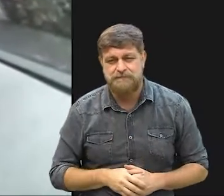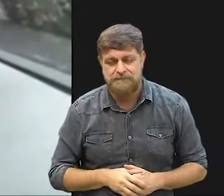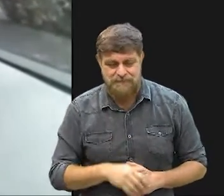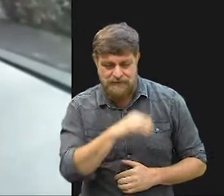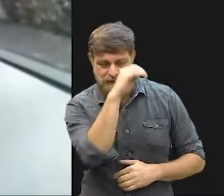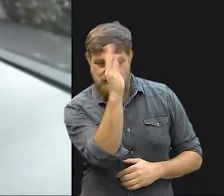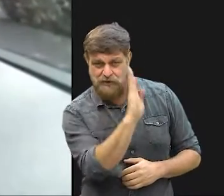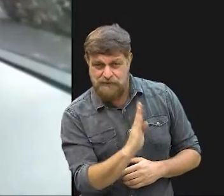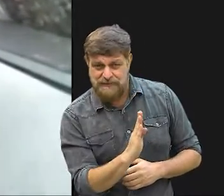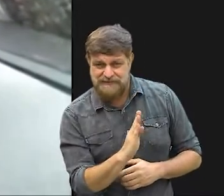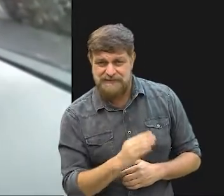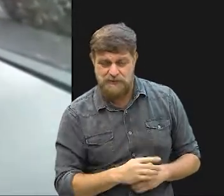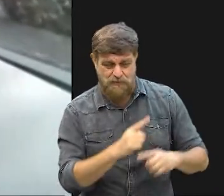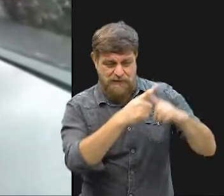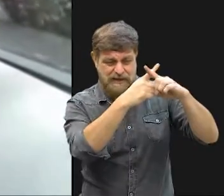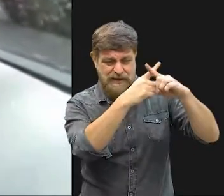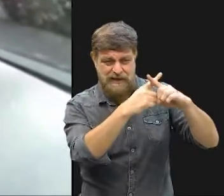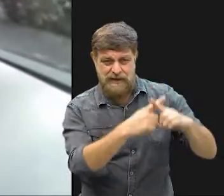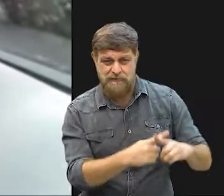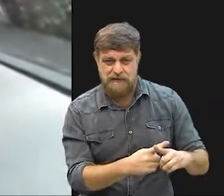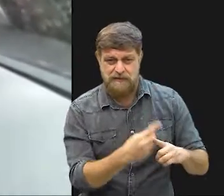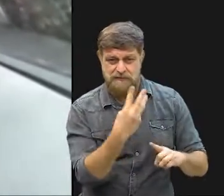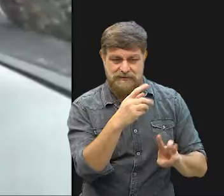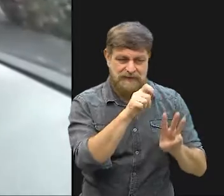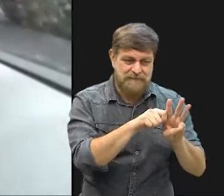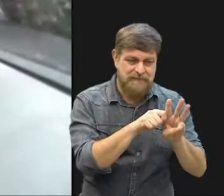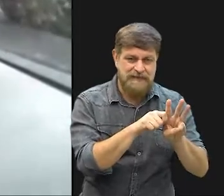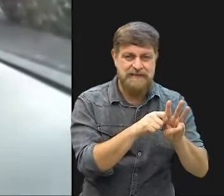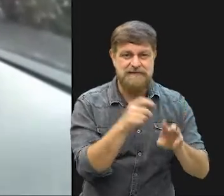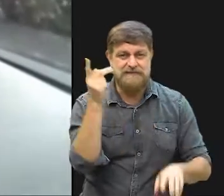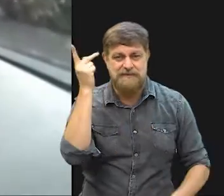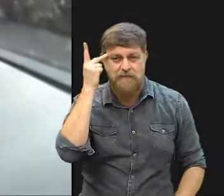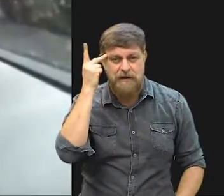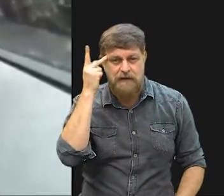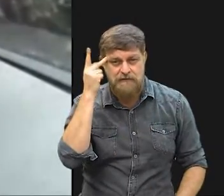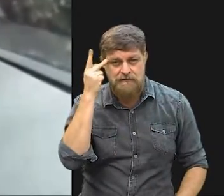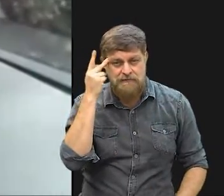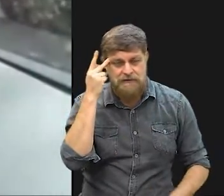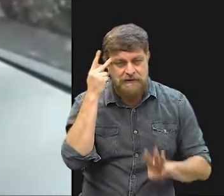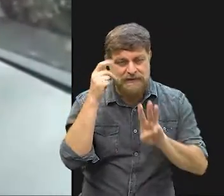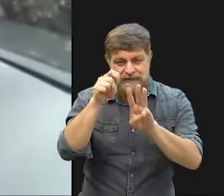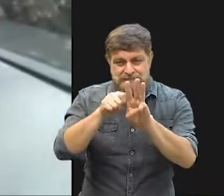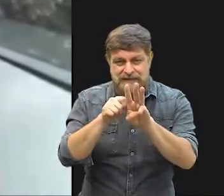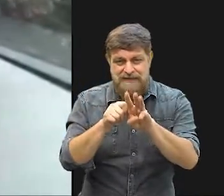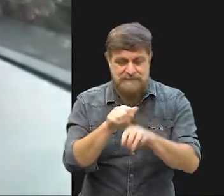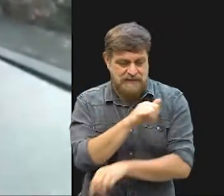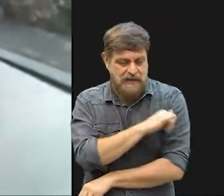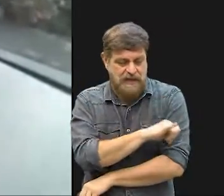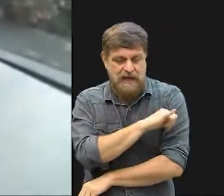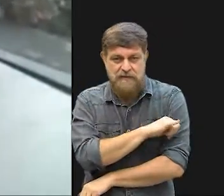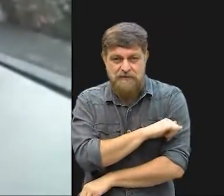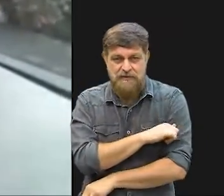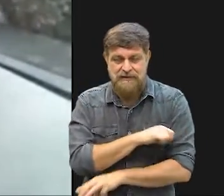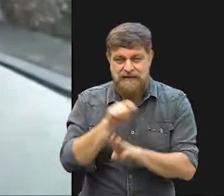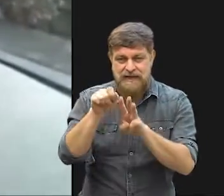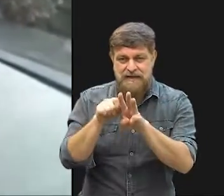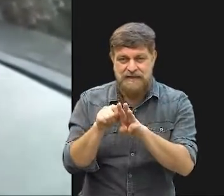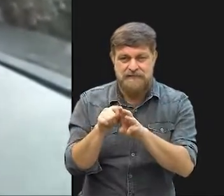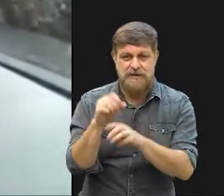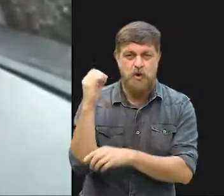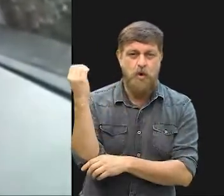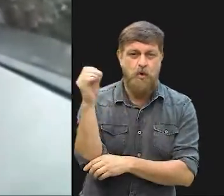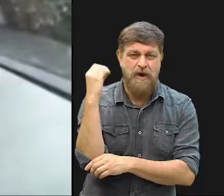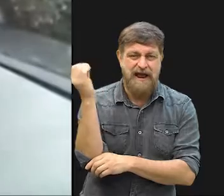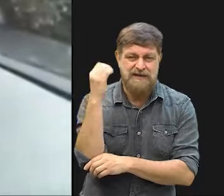E no Brasil, os torneios eram assim, 3 meses de Paulista, depois tinha 3 meses do Carioca, depois 3 meses do Gauchão. Então a gente